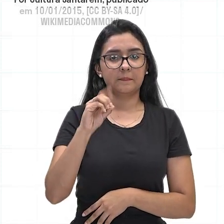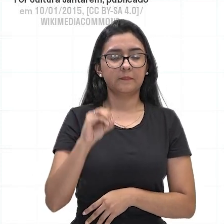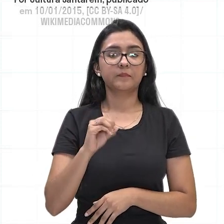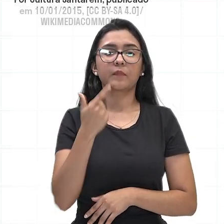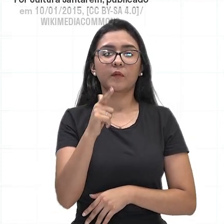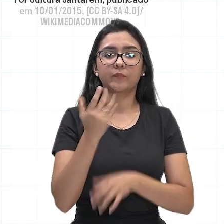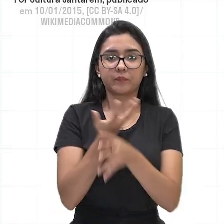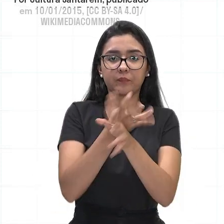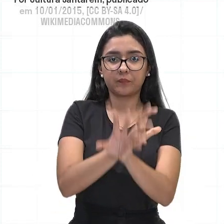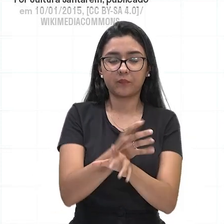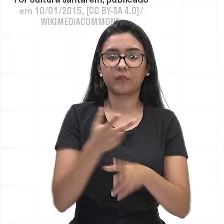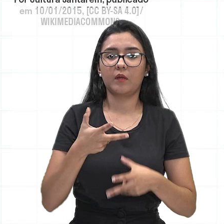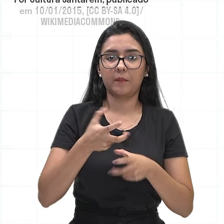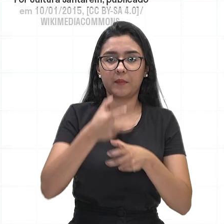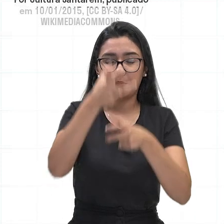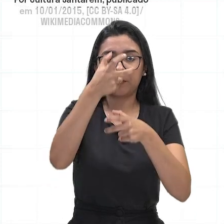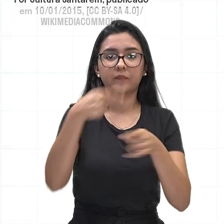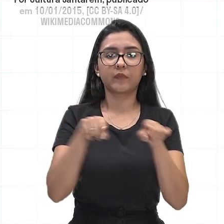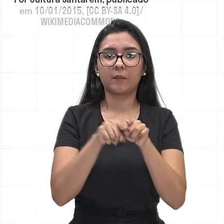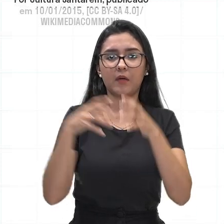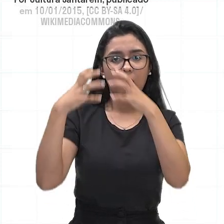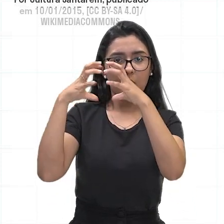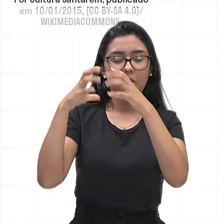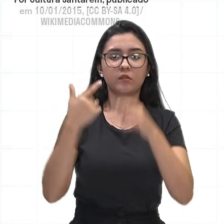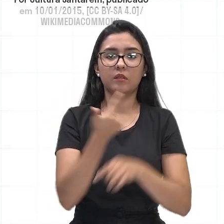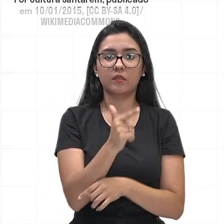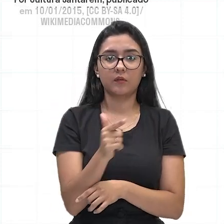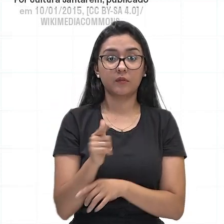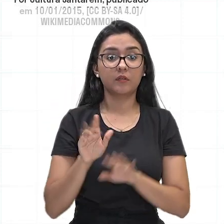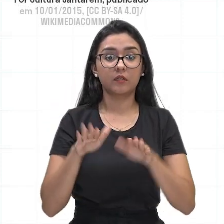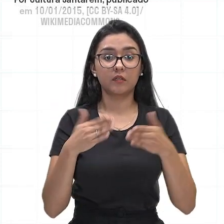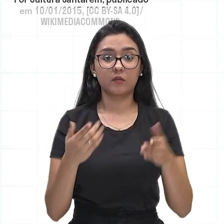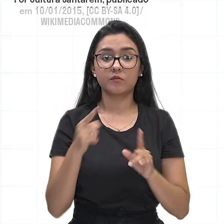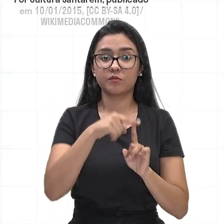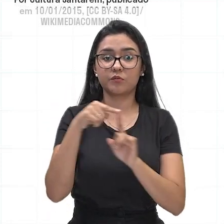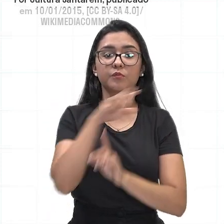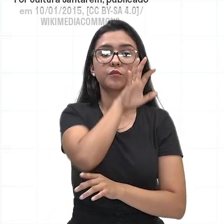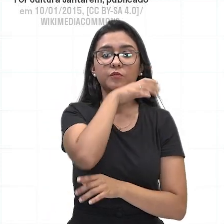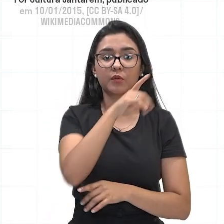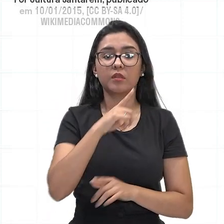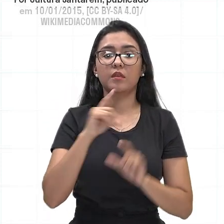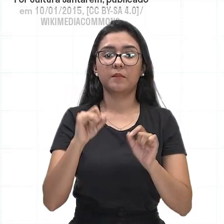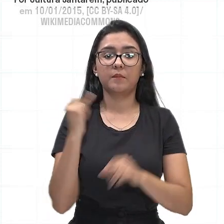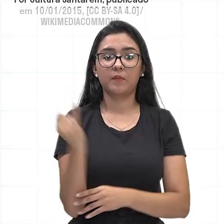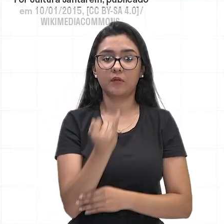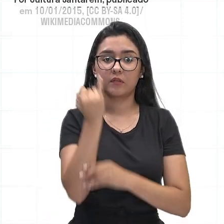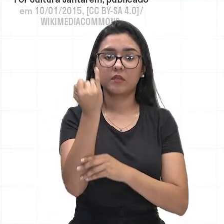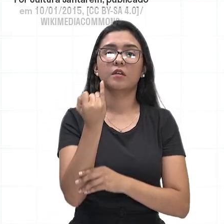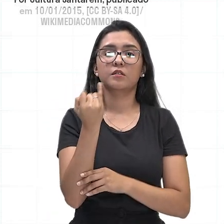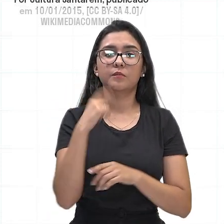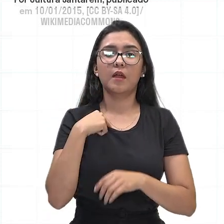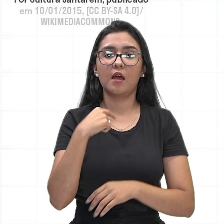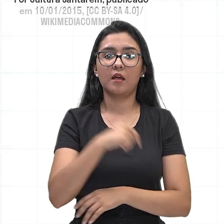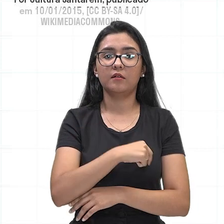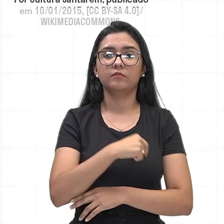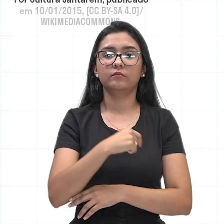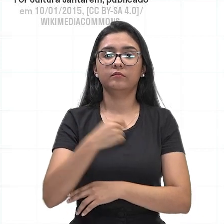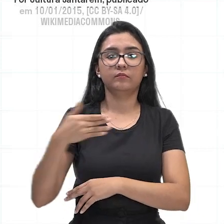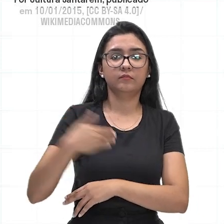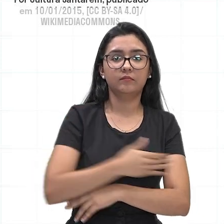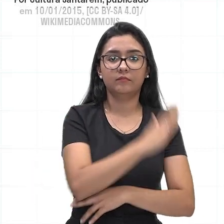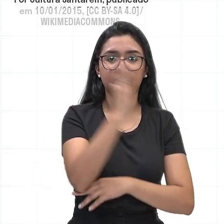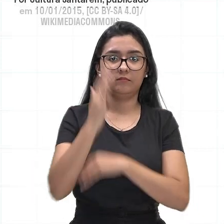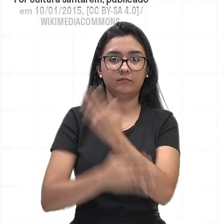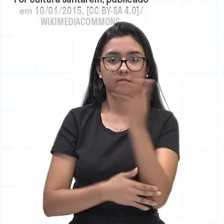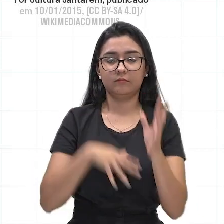ter o crânio, não vai ter uma coluna vertebral. E esse cauchy, ele tem uma grande importância para a biodiversidade,